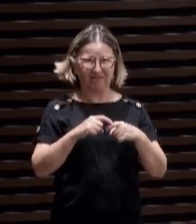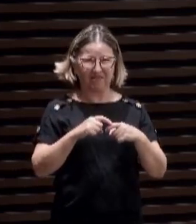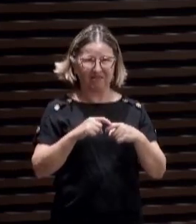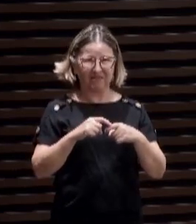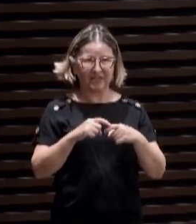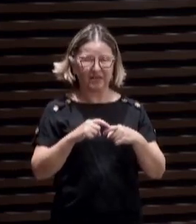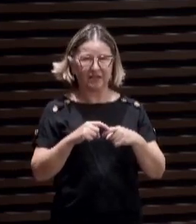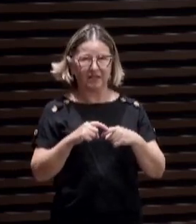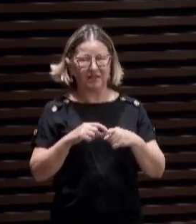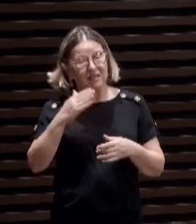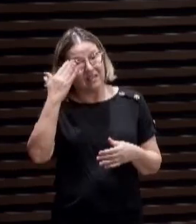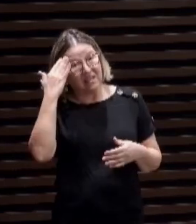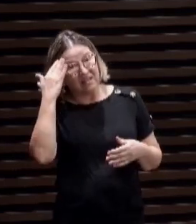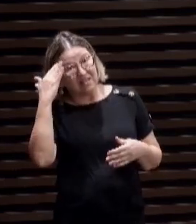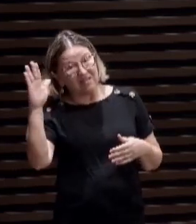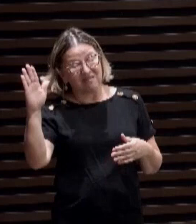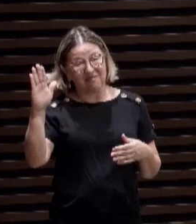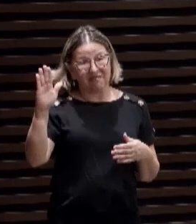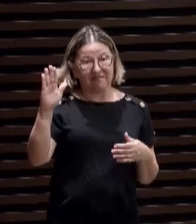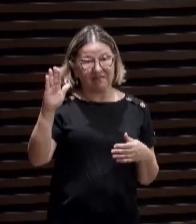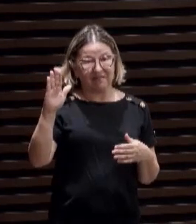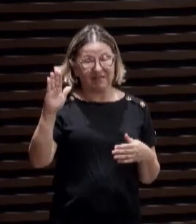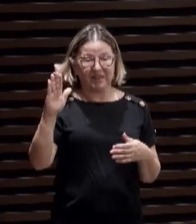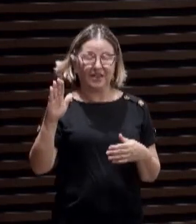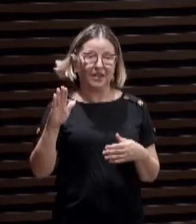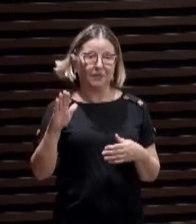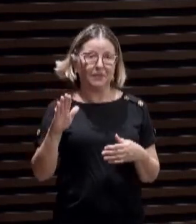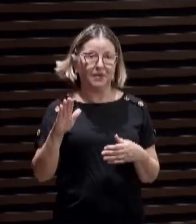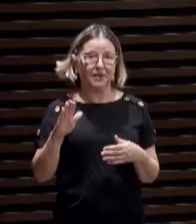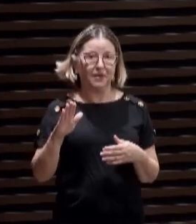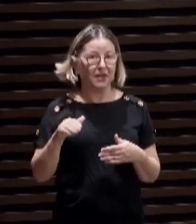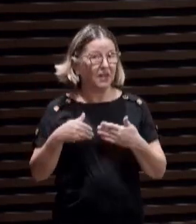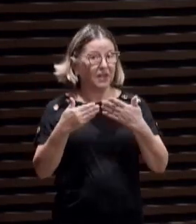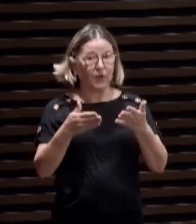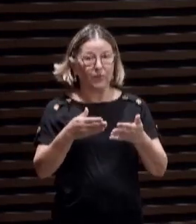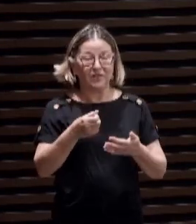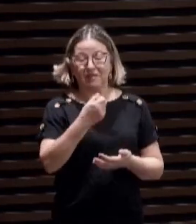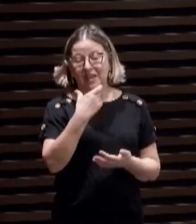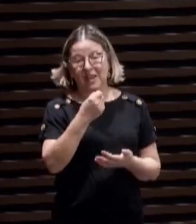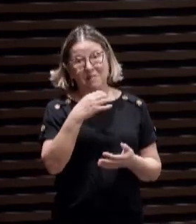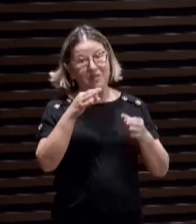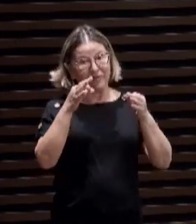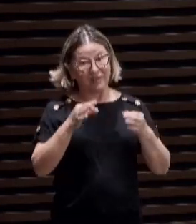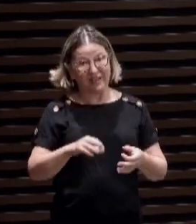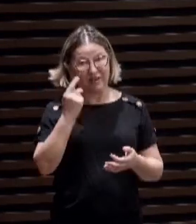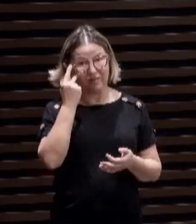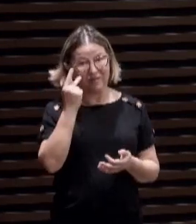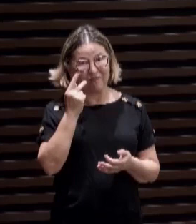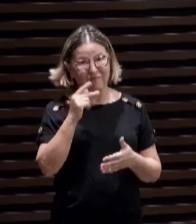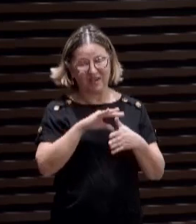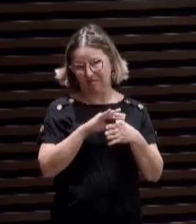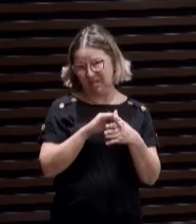não sabendo e não indicando e não dando um tratamento objetivo de acordo com a doença. Ele dizer,